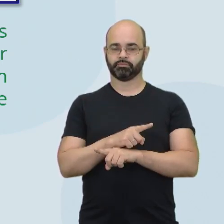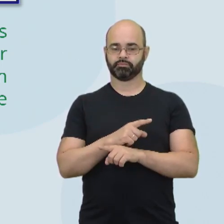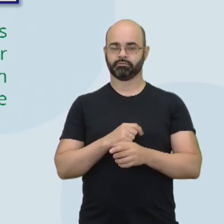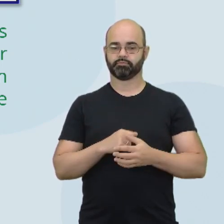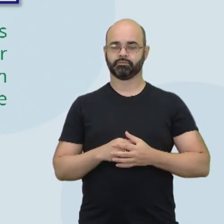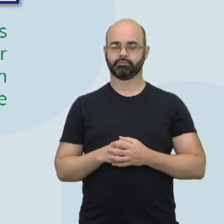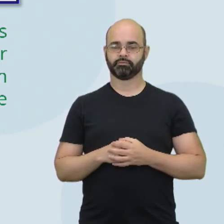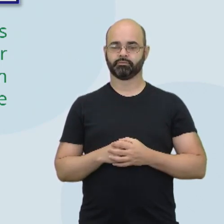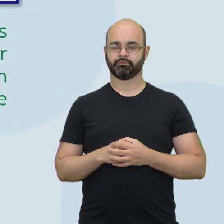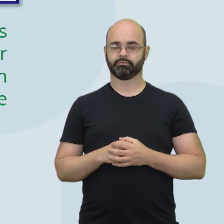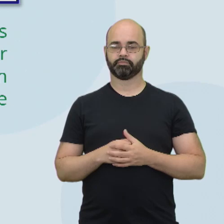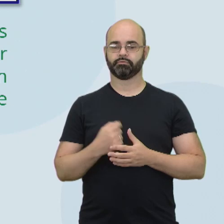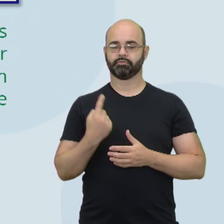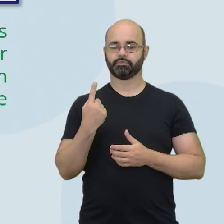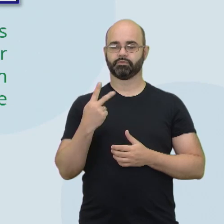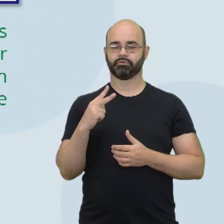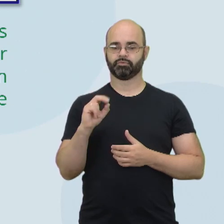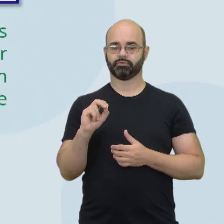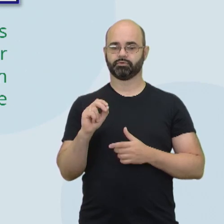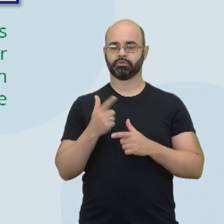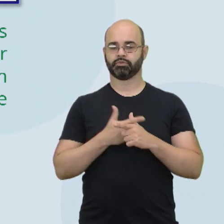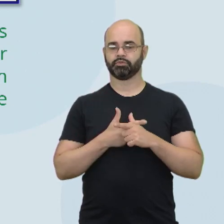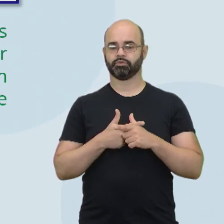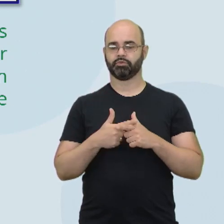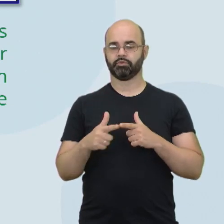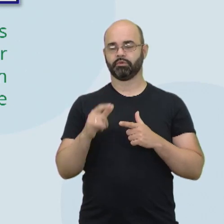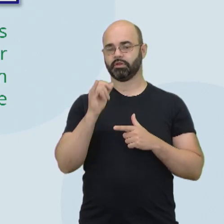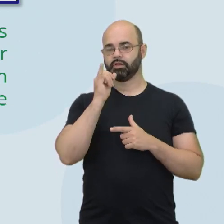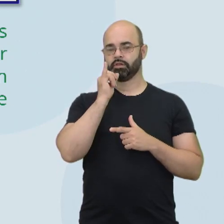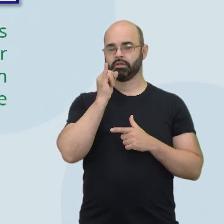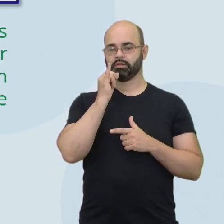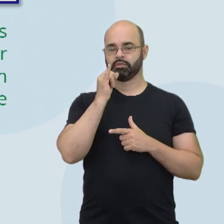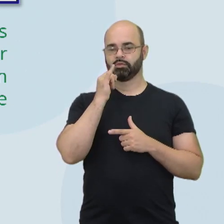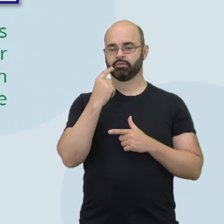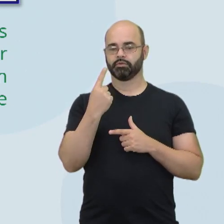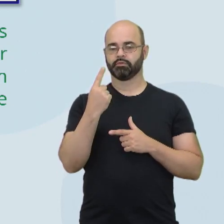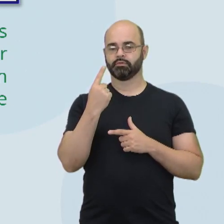o inverso, 120 dividido, por exemplo, por R$